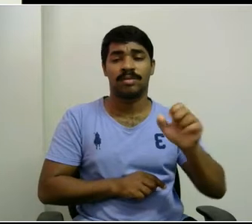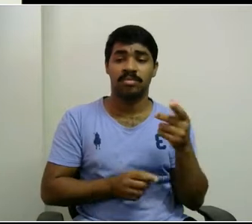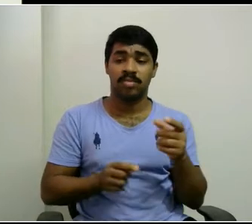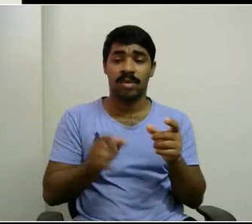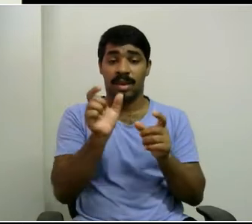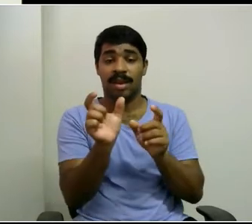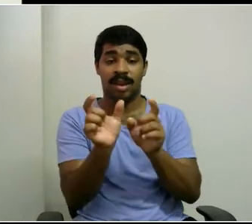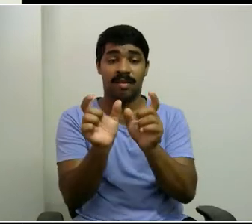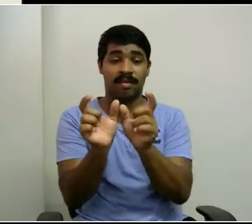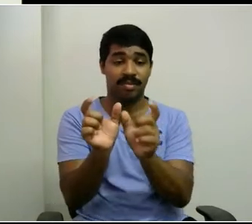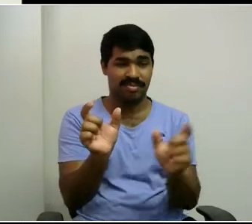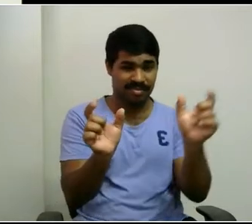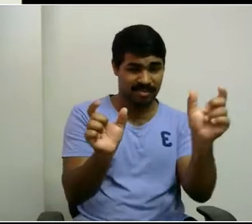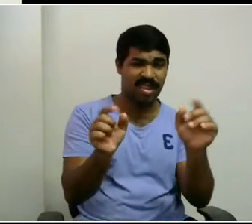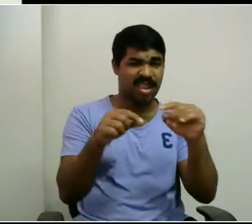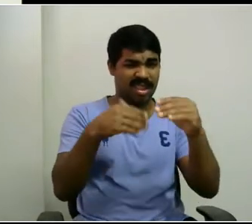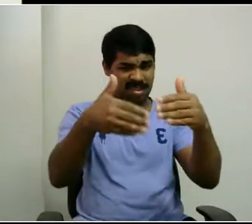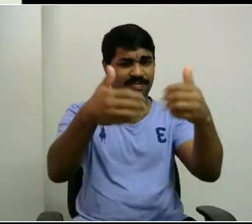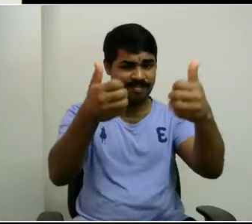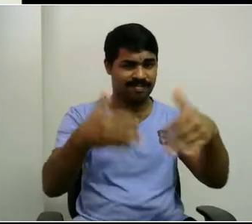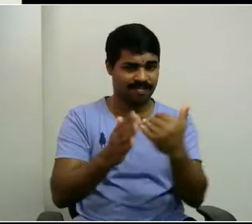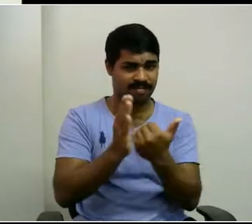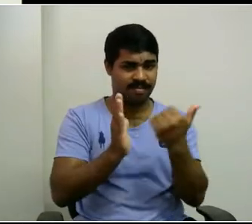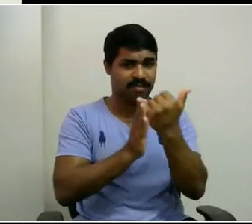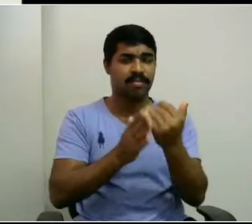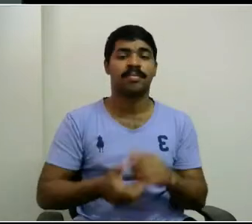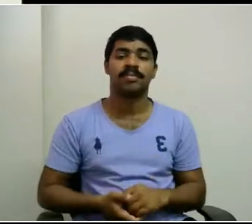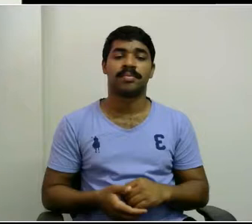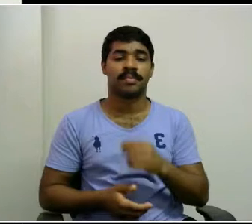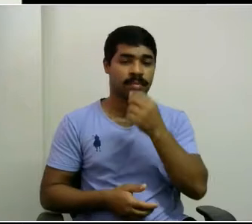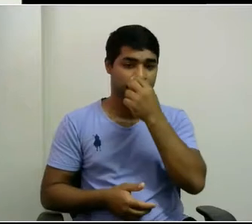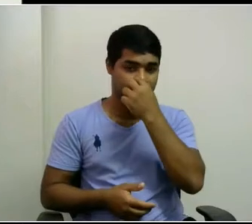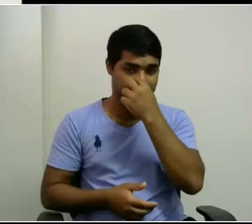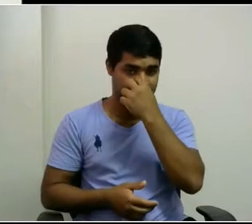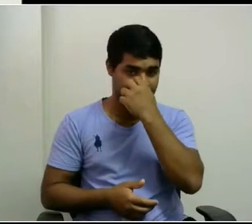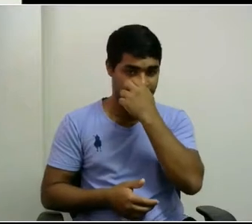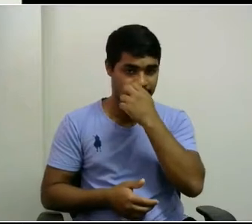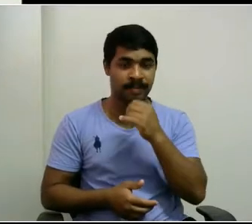aqui, tá? Depois eu explico direitinho. Vamos ver aqui mais um exemplo.